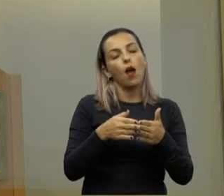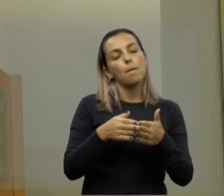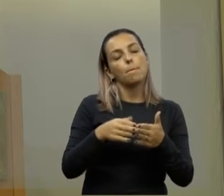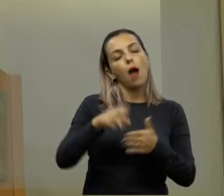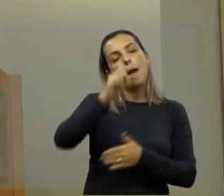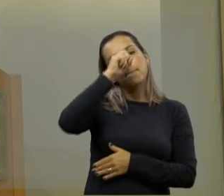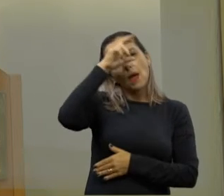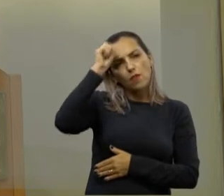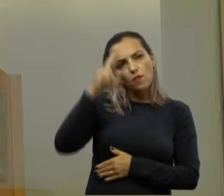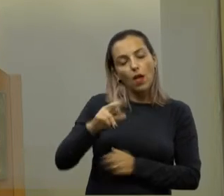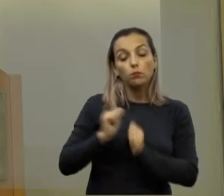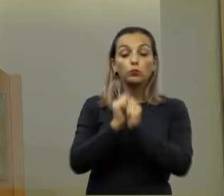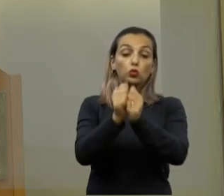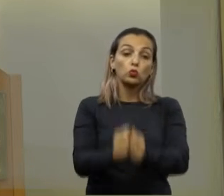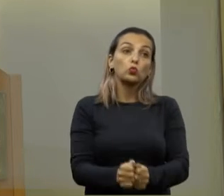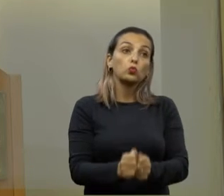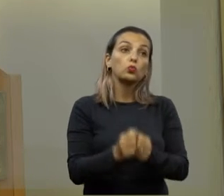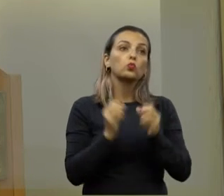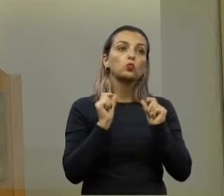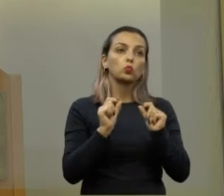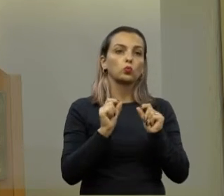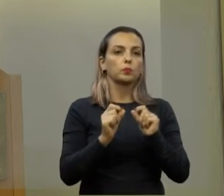juntos construir